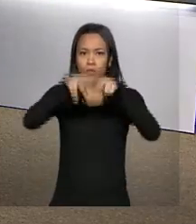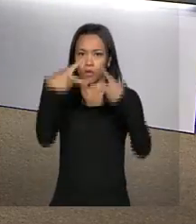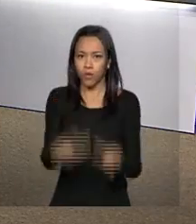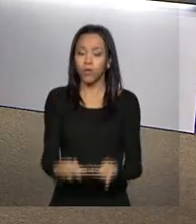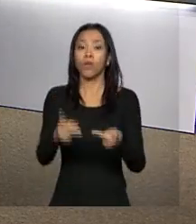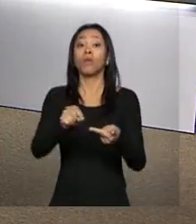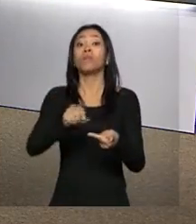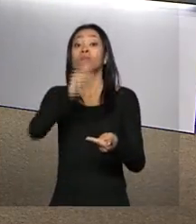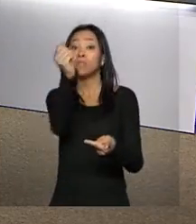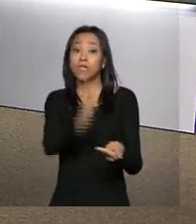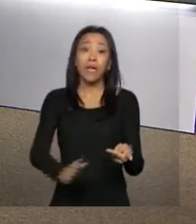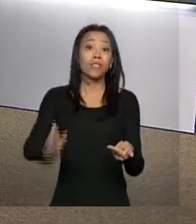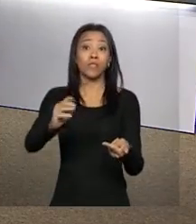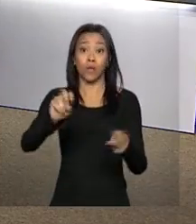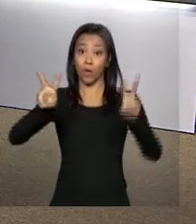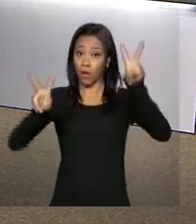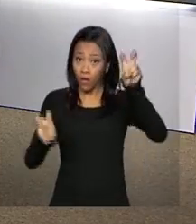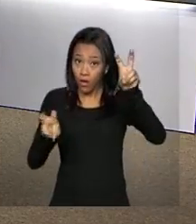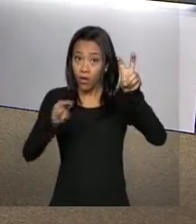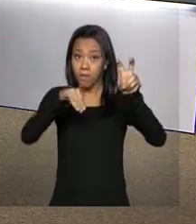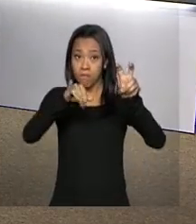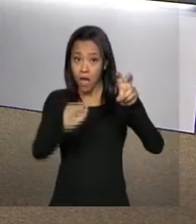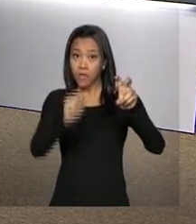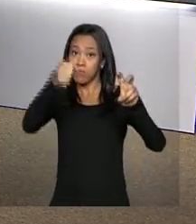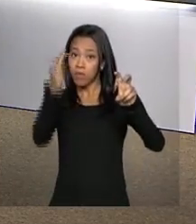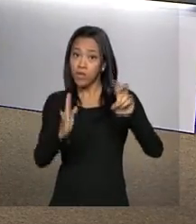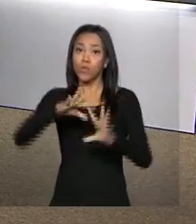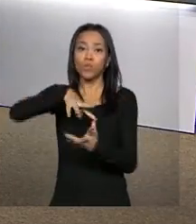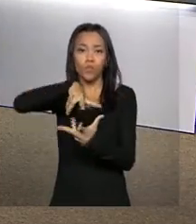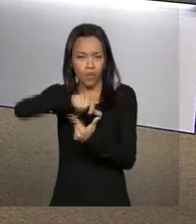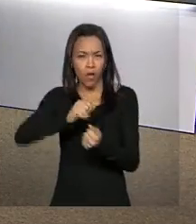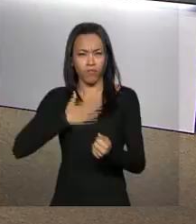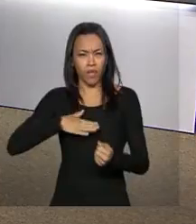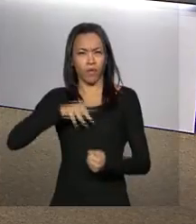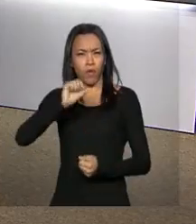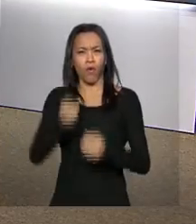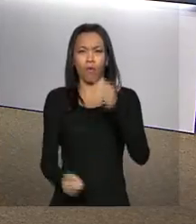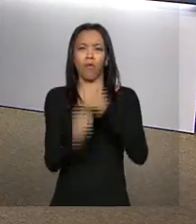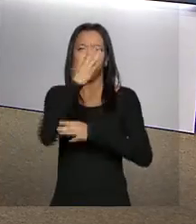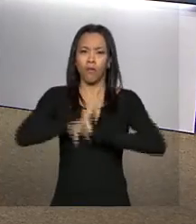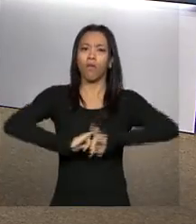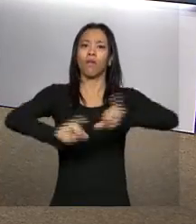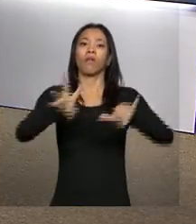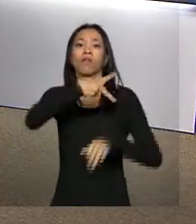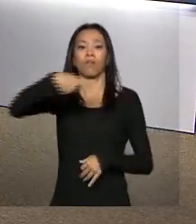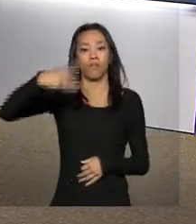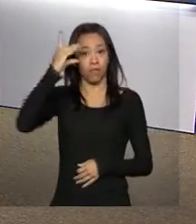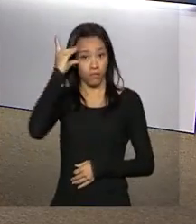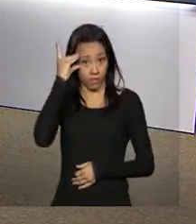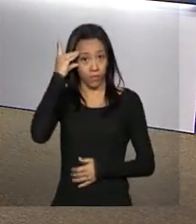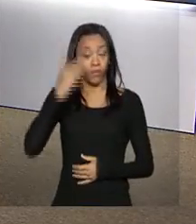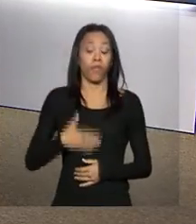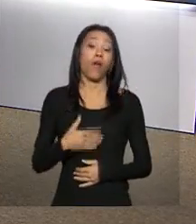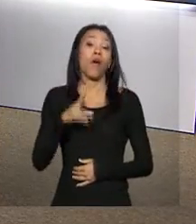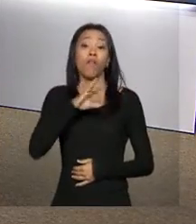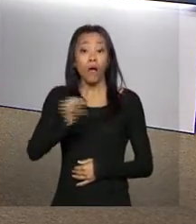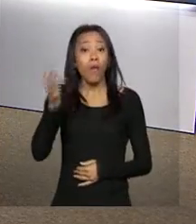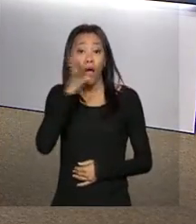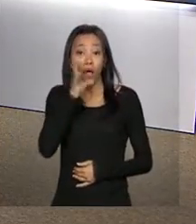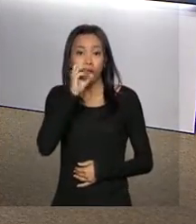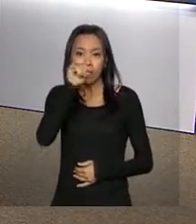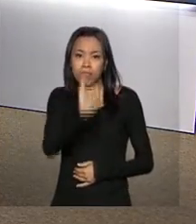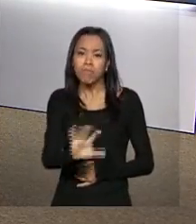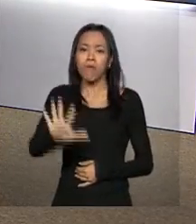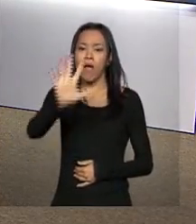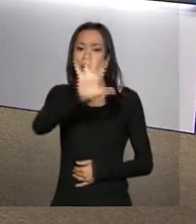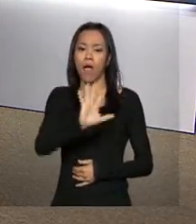Nacional de Exportações Mais Brasil no Mundo, que vai ser lançado daqui a pouco pela presidenta Dilma Rousseff. Vamos acompanhar agora imagens